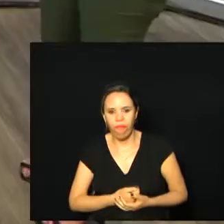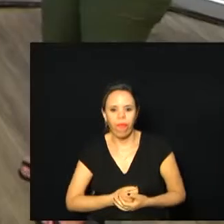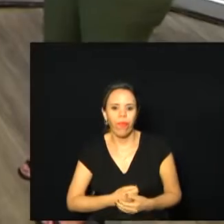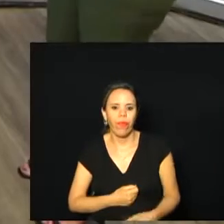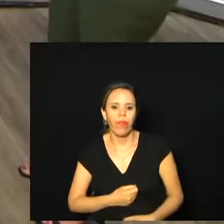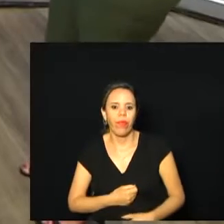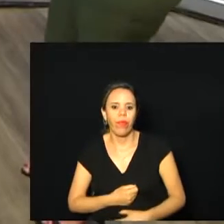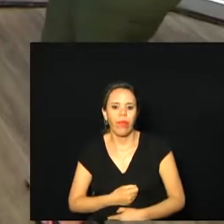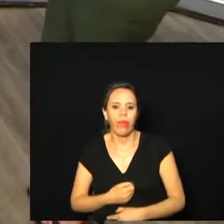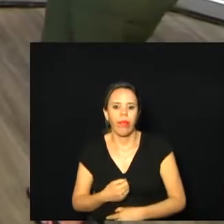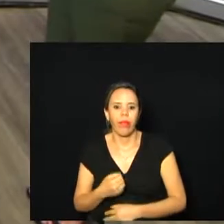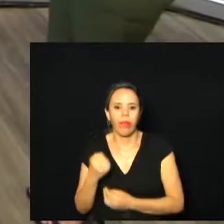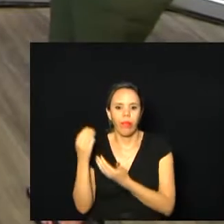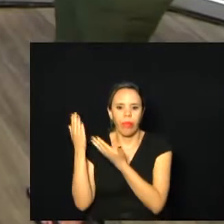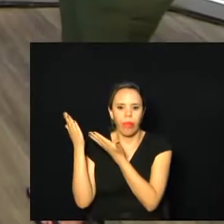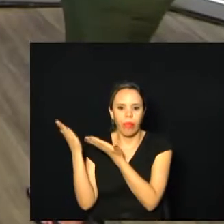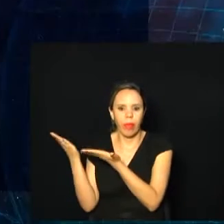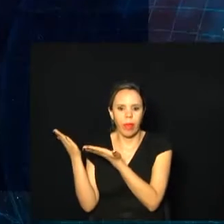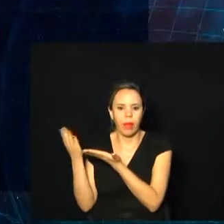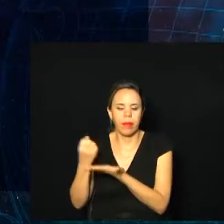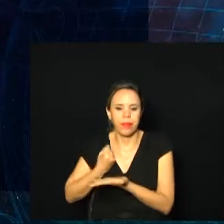Campinas.